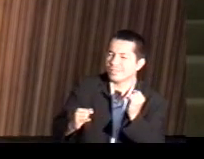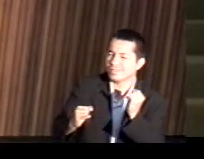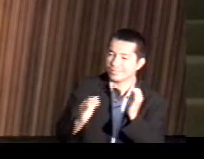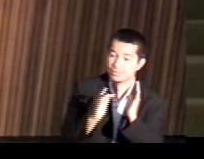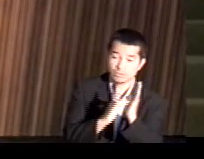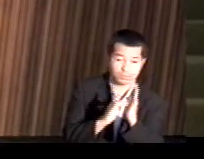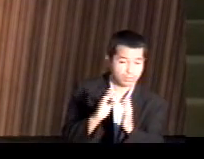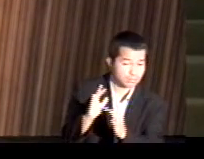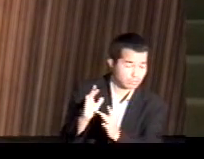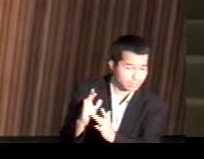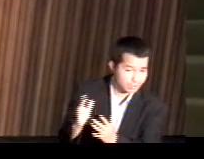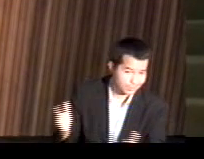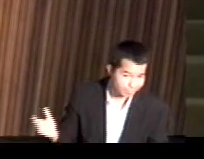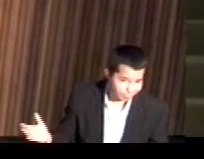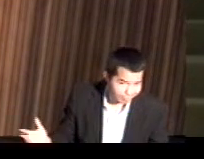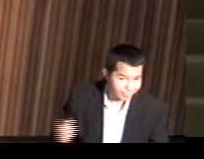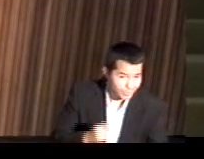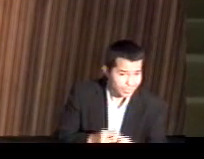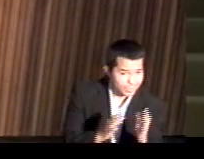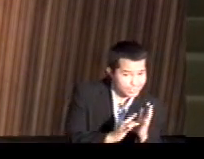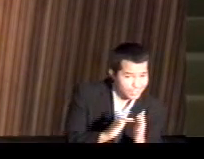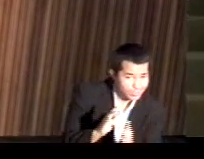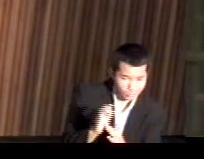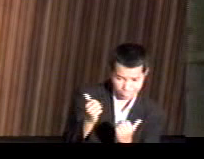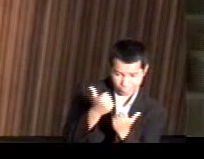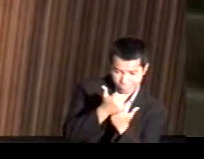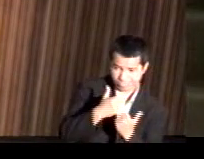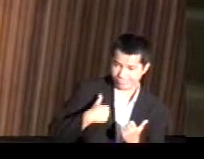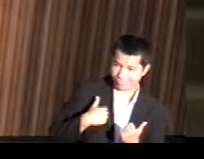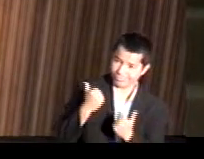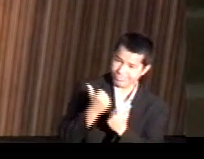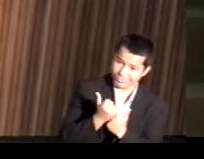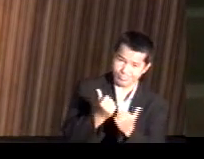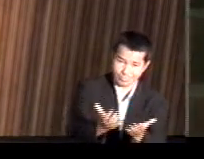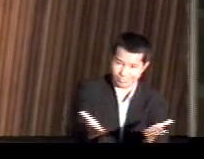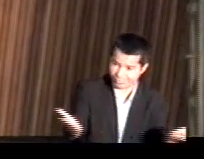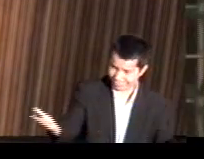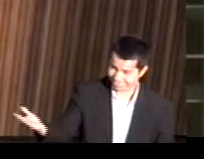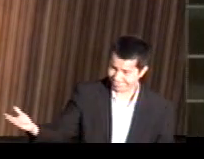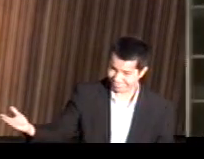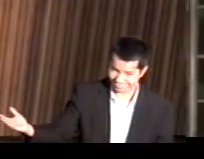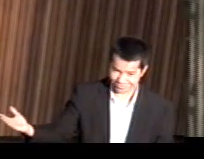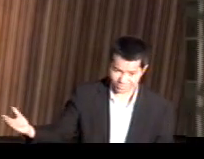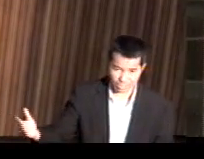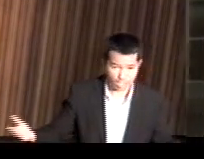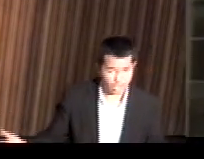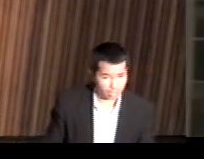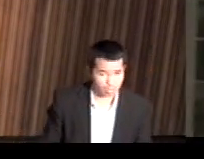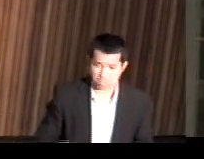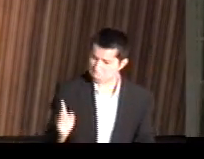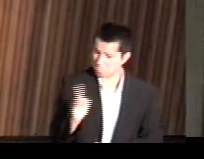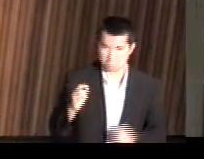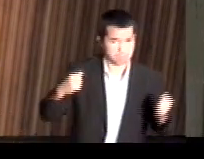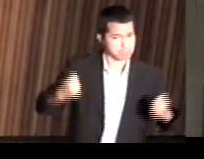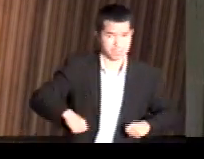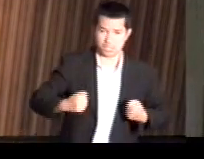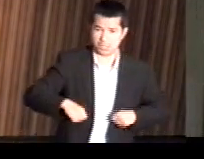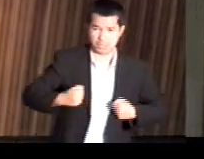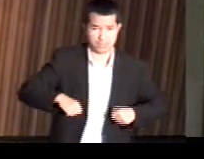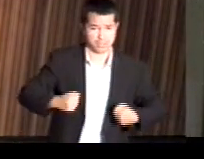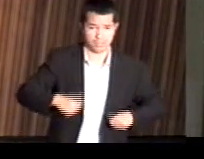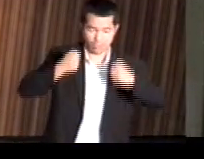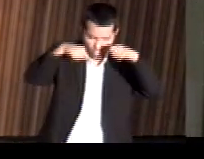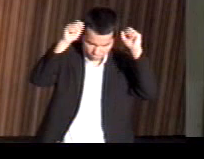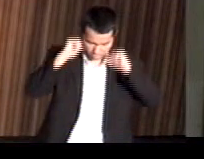entendendo? Isso se chama tipologia. E quando a gente estuda Melquisedeque, a gente vai descobrir que